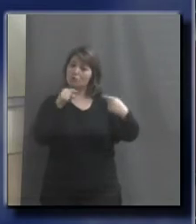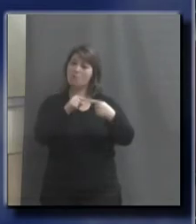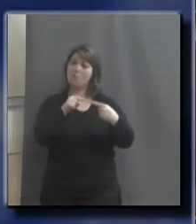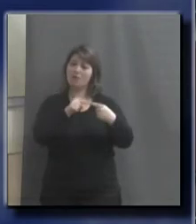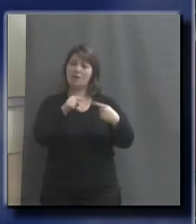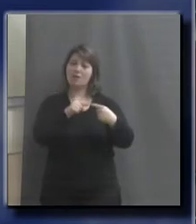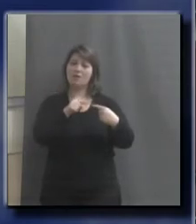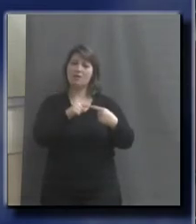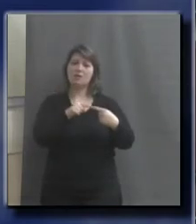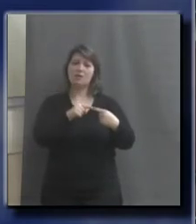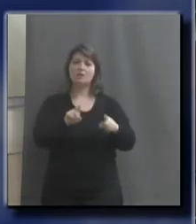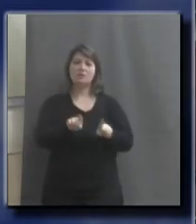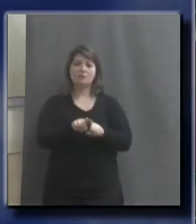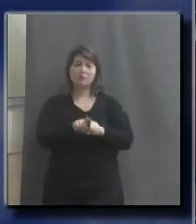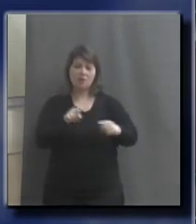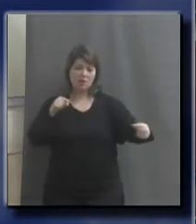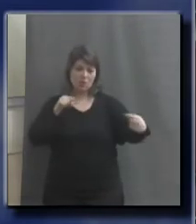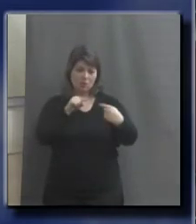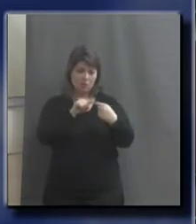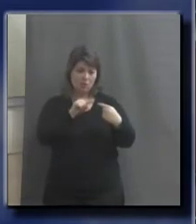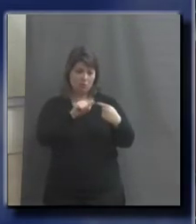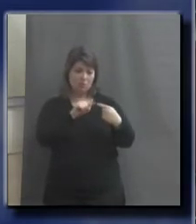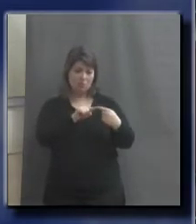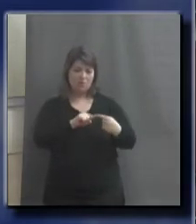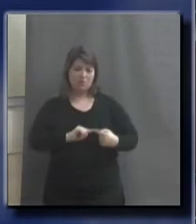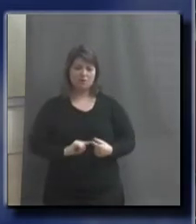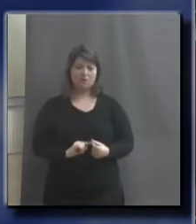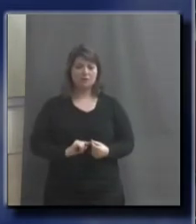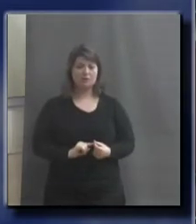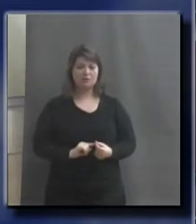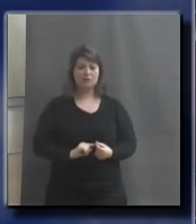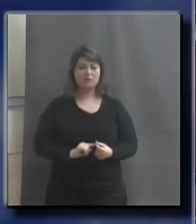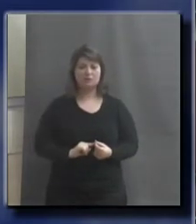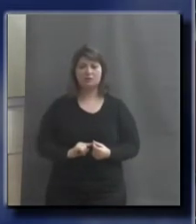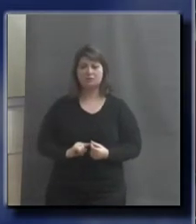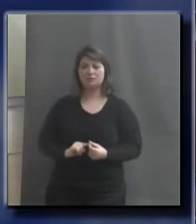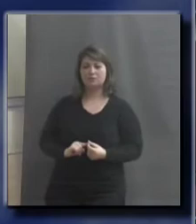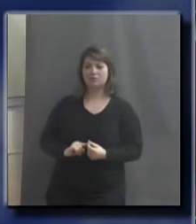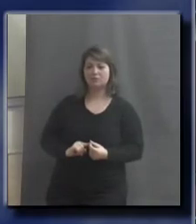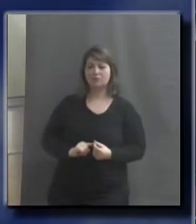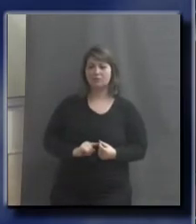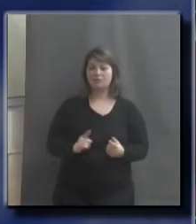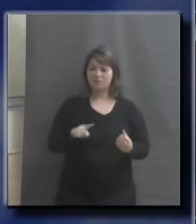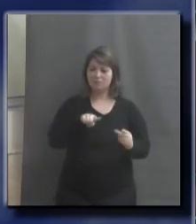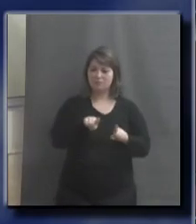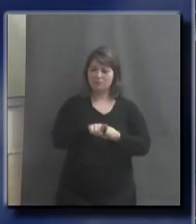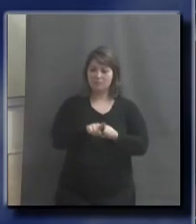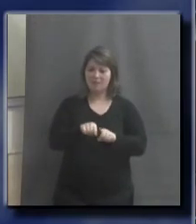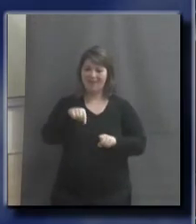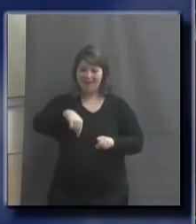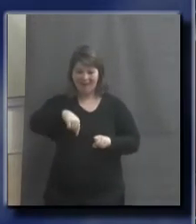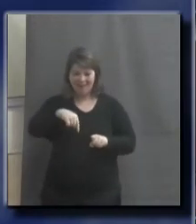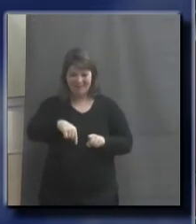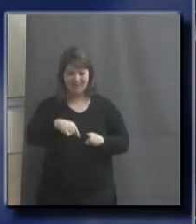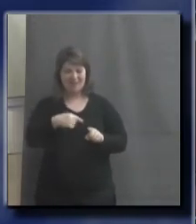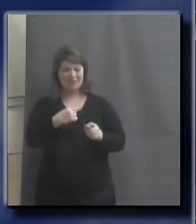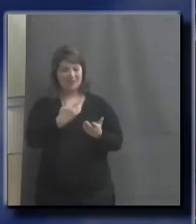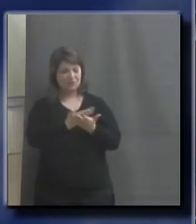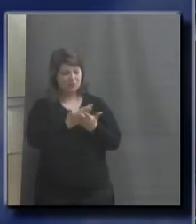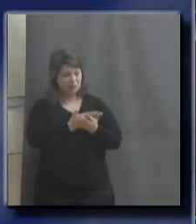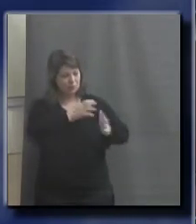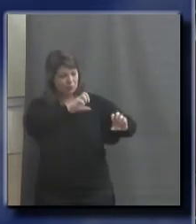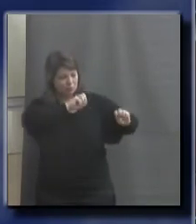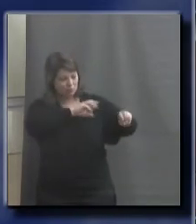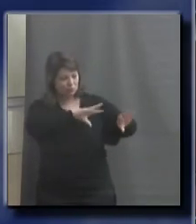coisas. E combina no sentido, inclusive, de colocar o processo de educação não como o que a